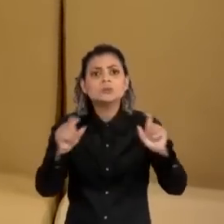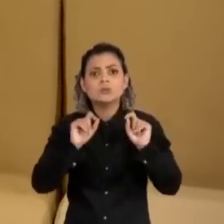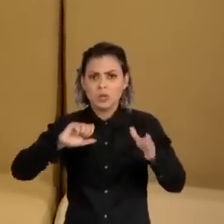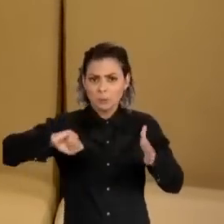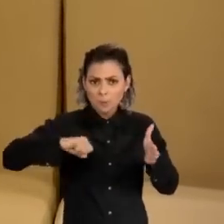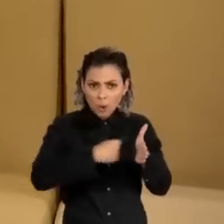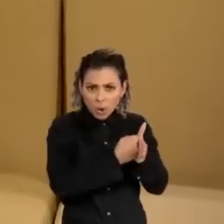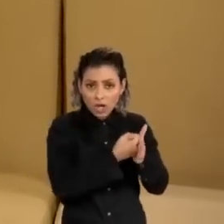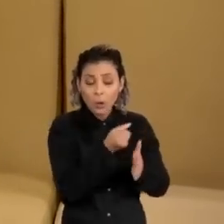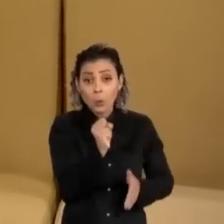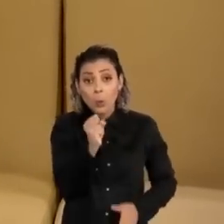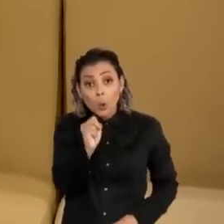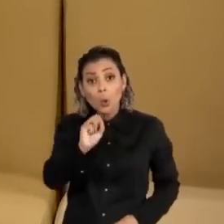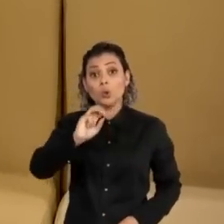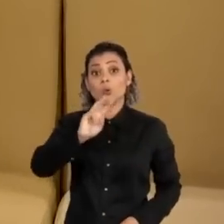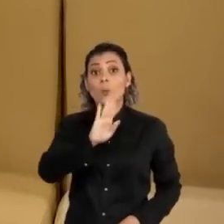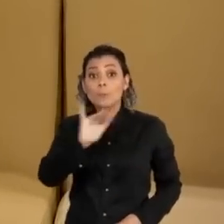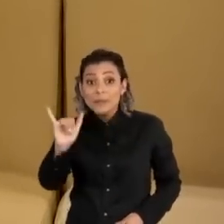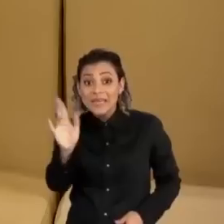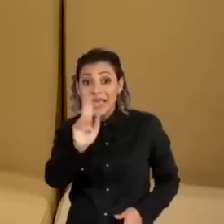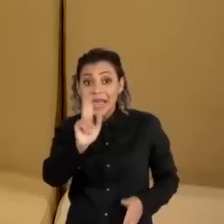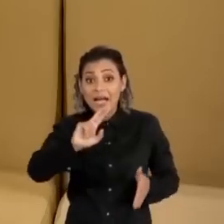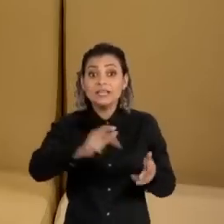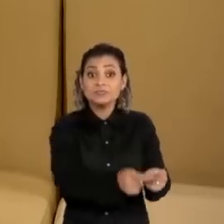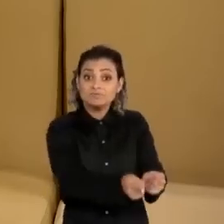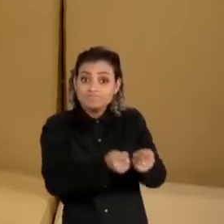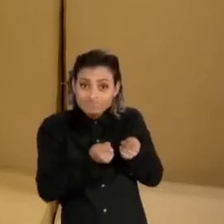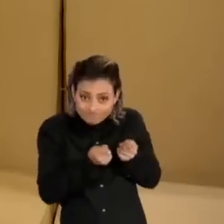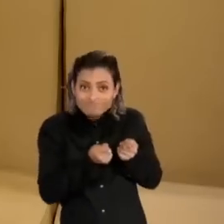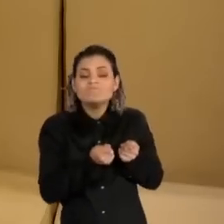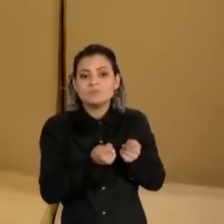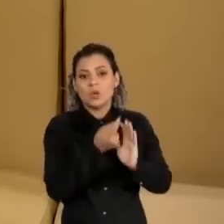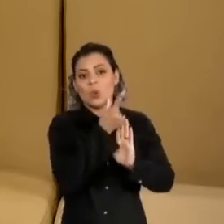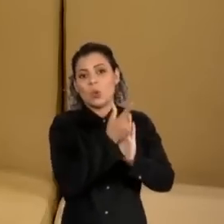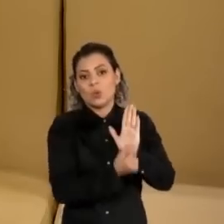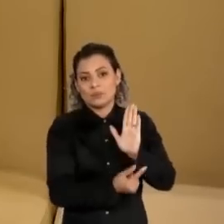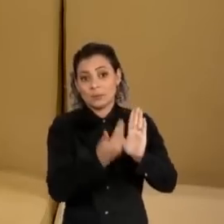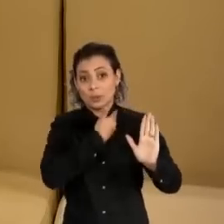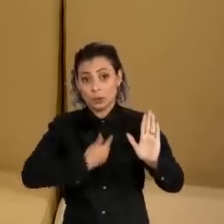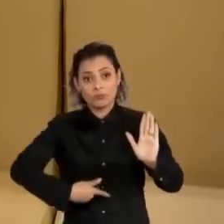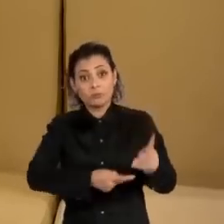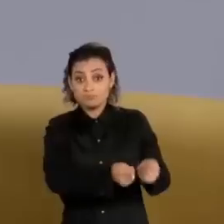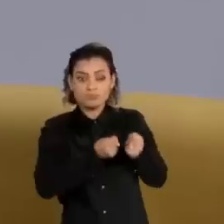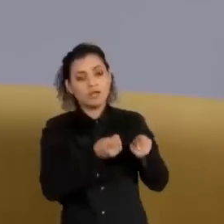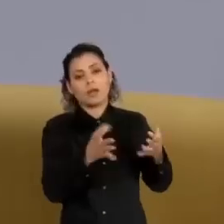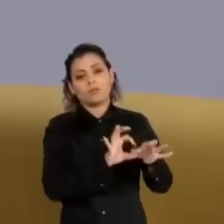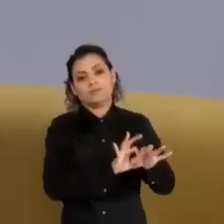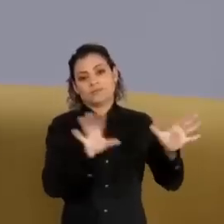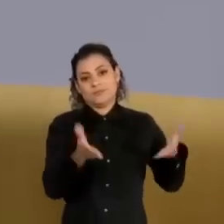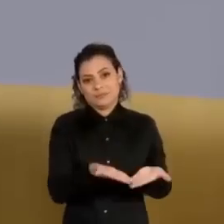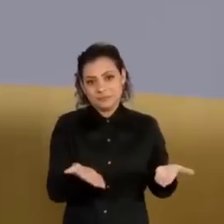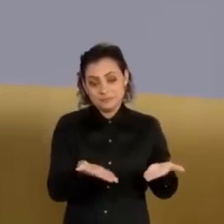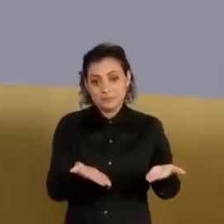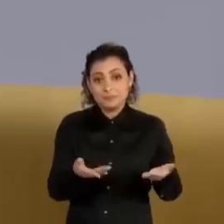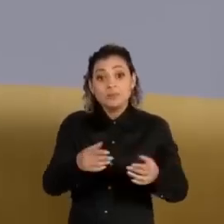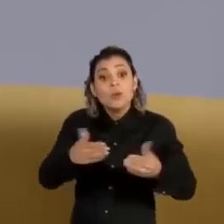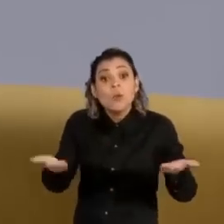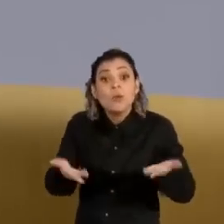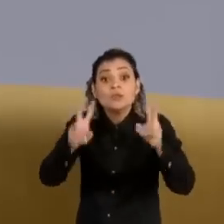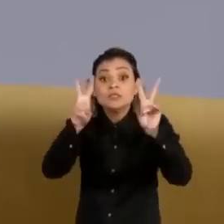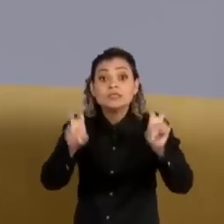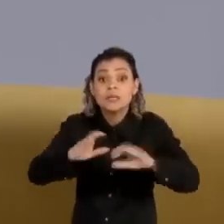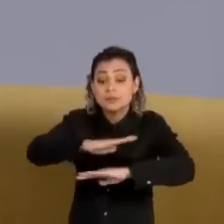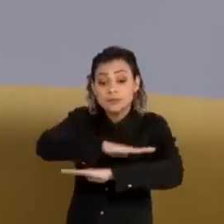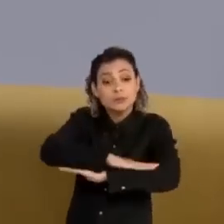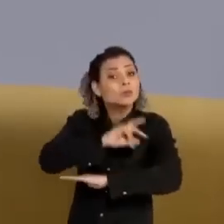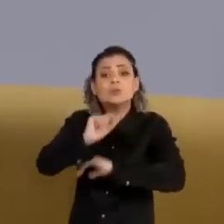desbloqueio de mais de 8 bilhões de reais contingenciados no orçamento do governo. No estúdio, a nossa conversa de hoje é